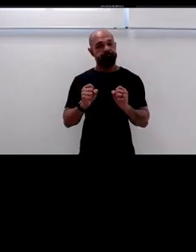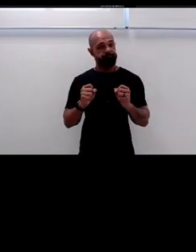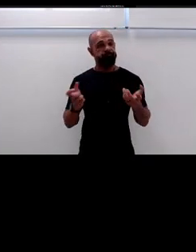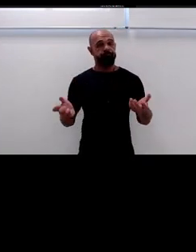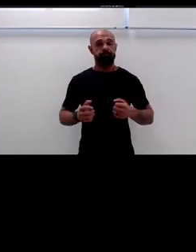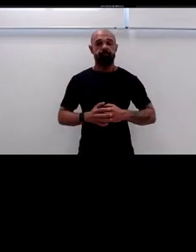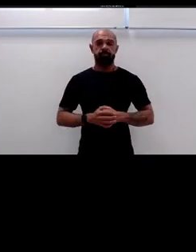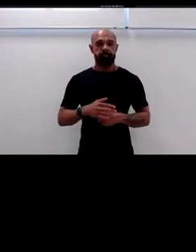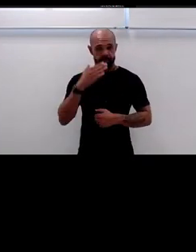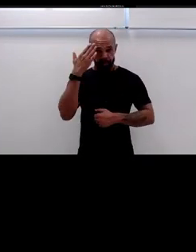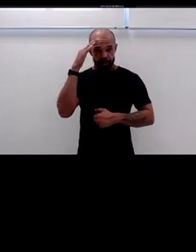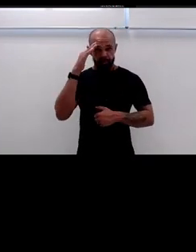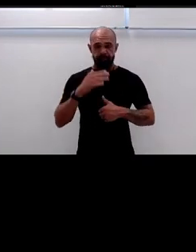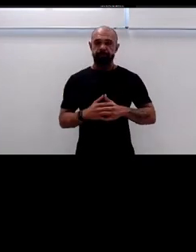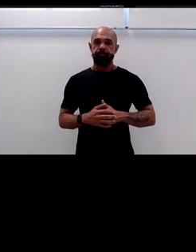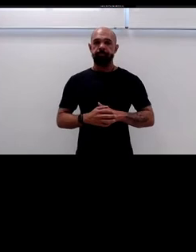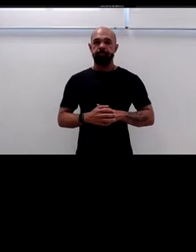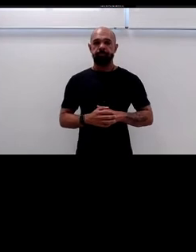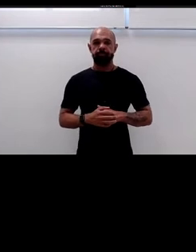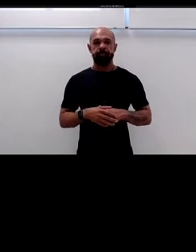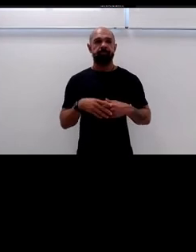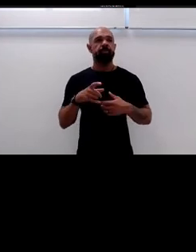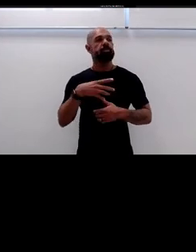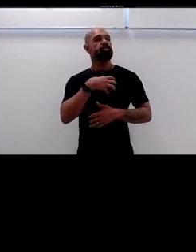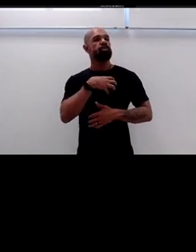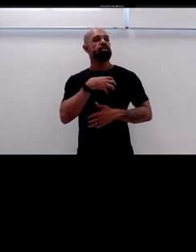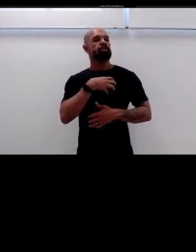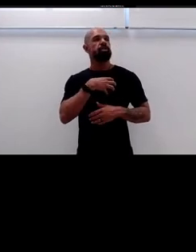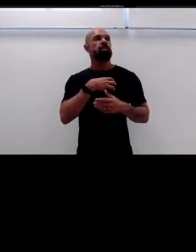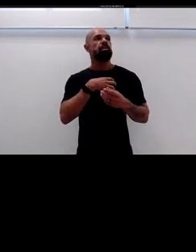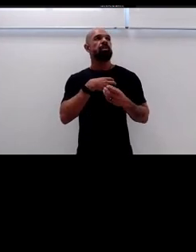Entendeu? Então, a maneira de você